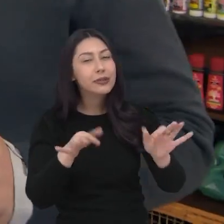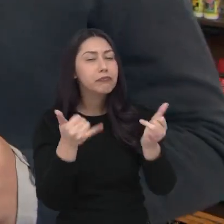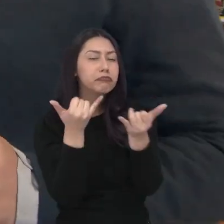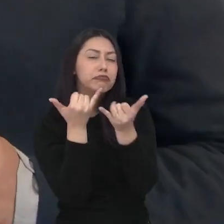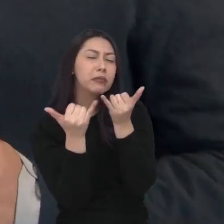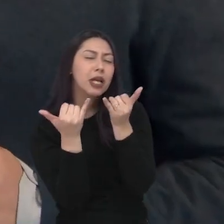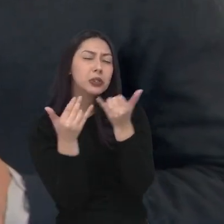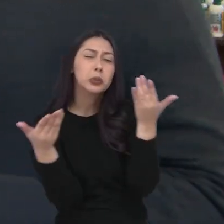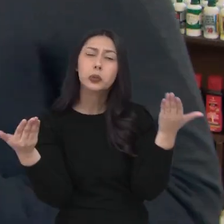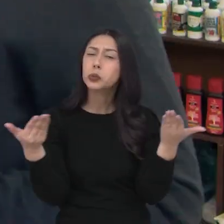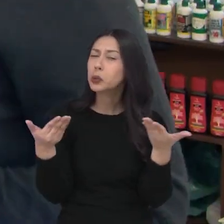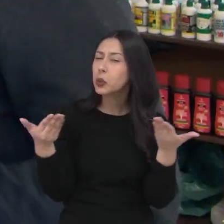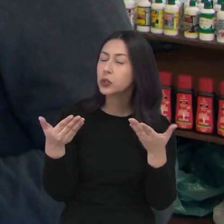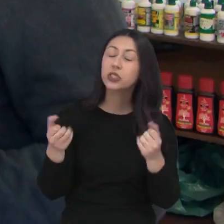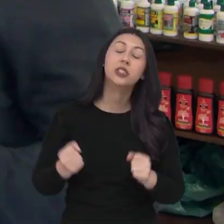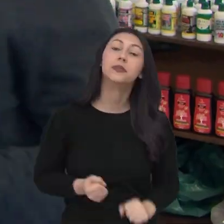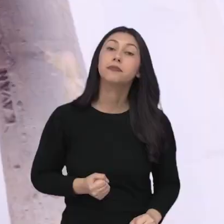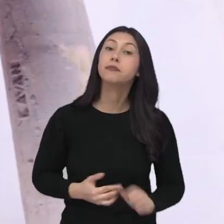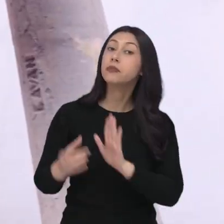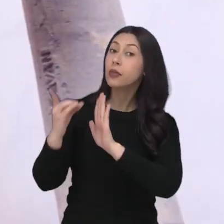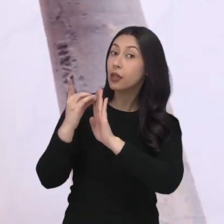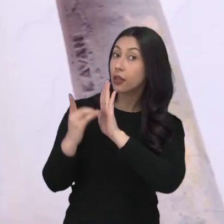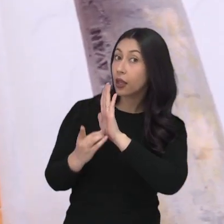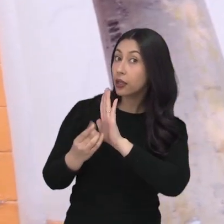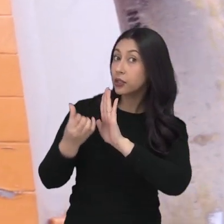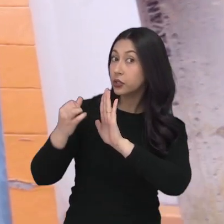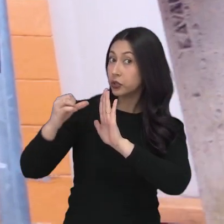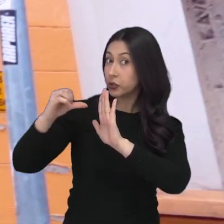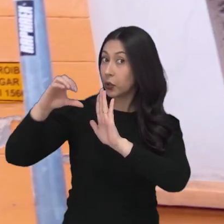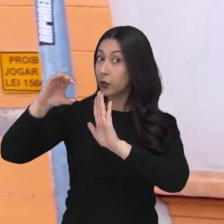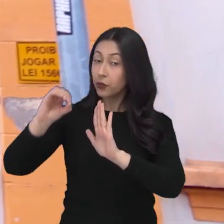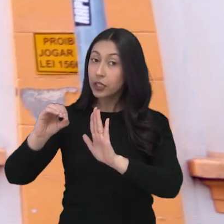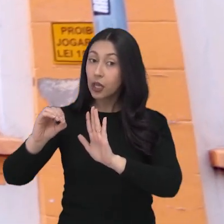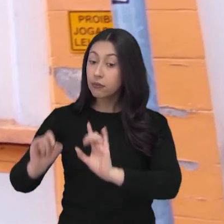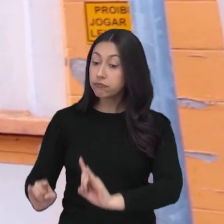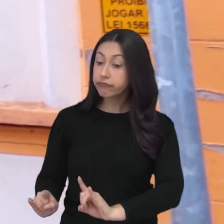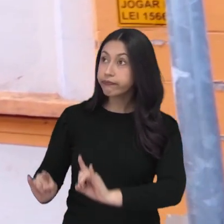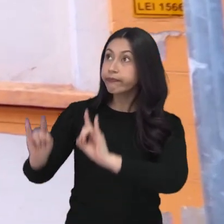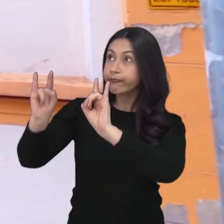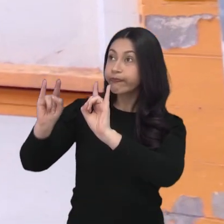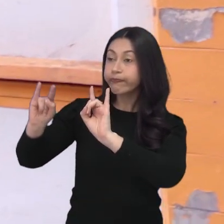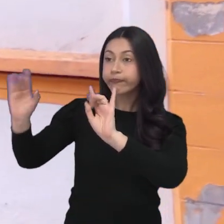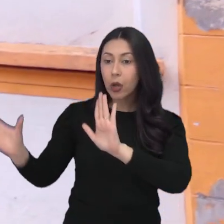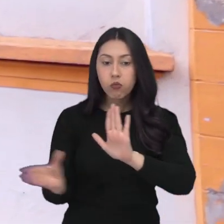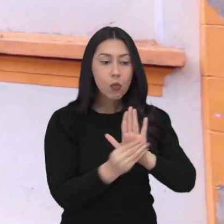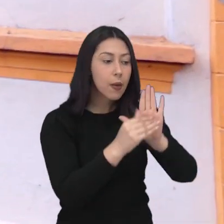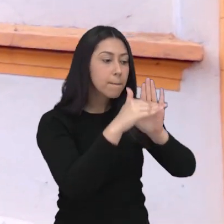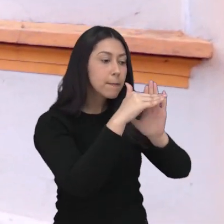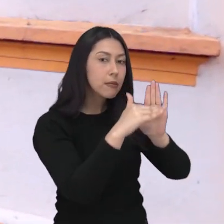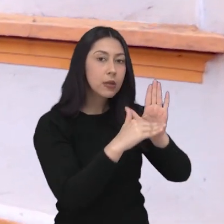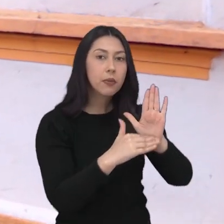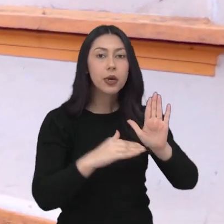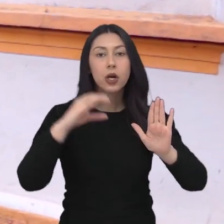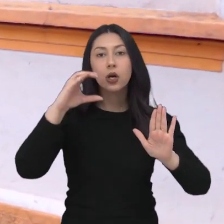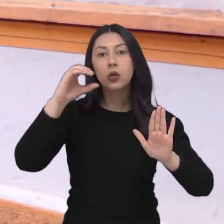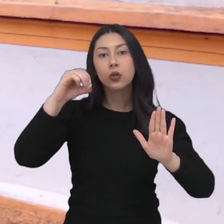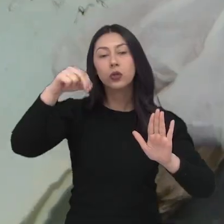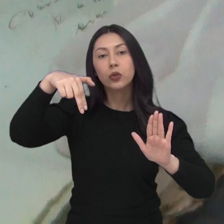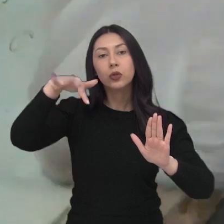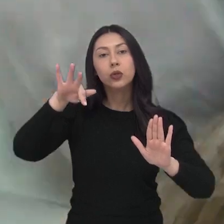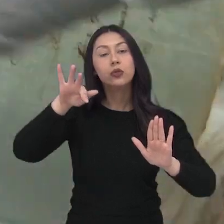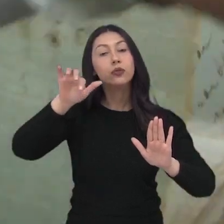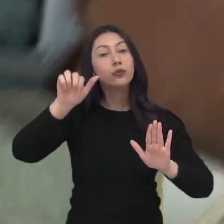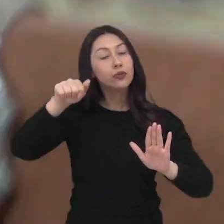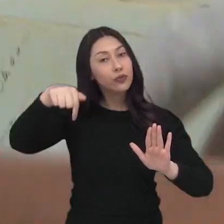começou a ficar mais parecido com o que a gente vê. Desde a década de 90, a edificação faz parte da lista do CONFAC,